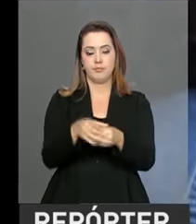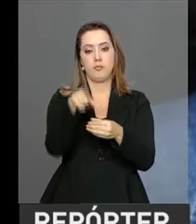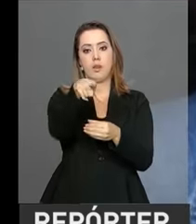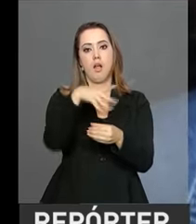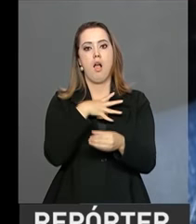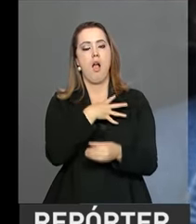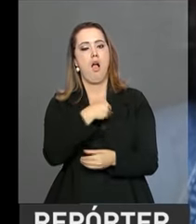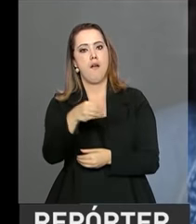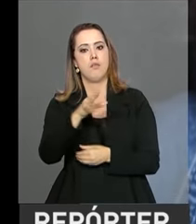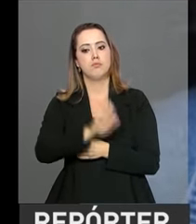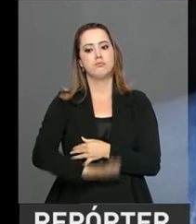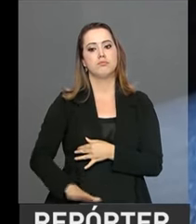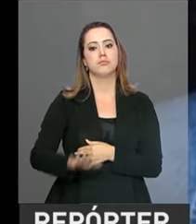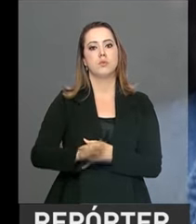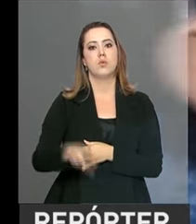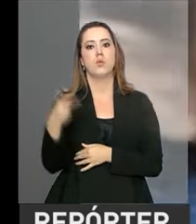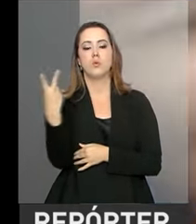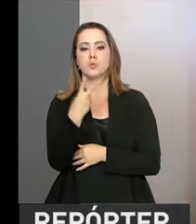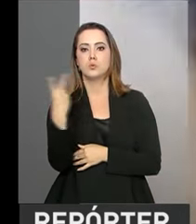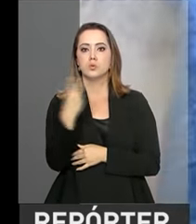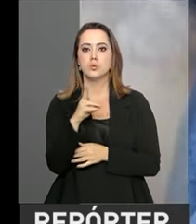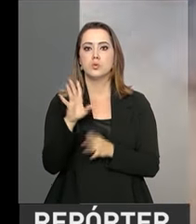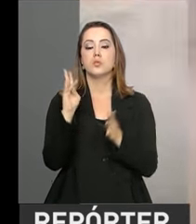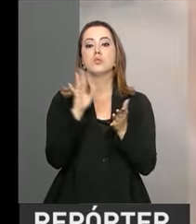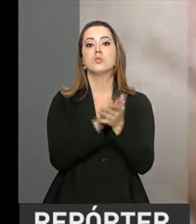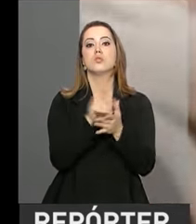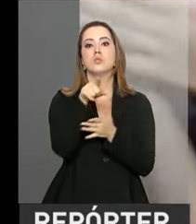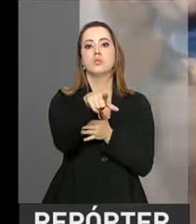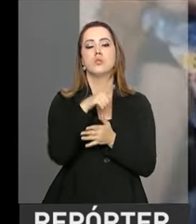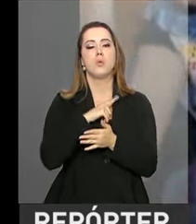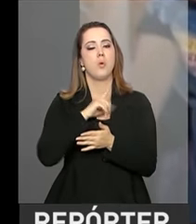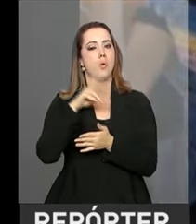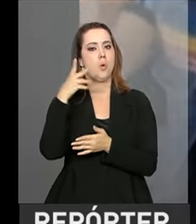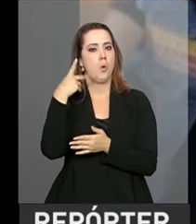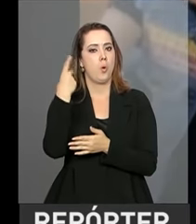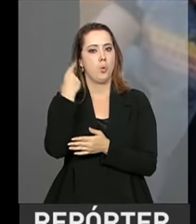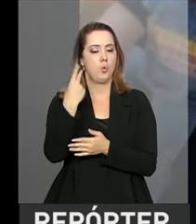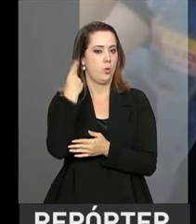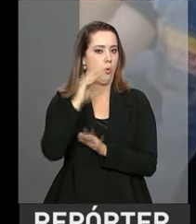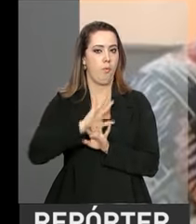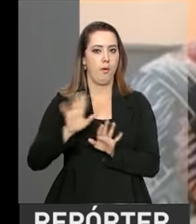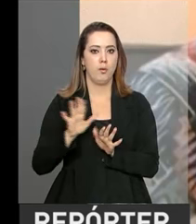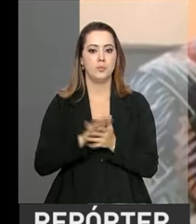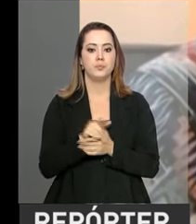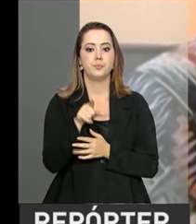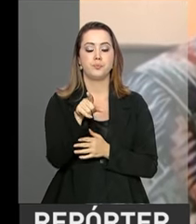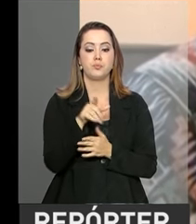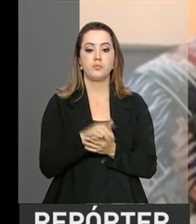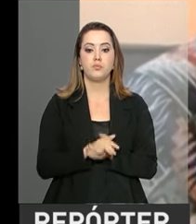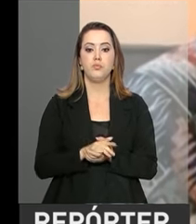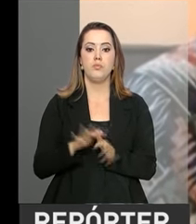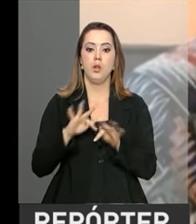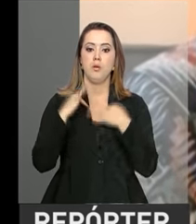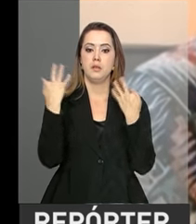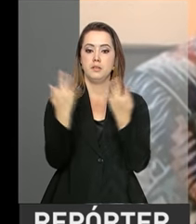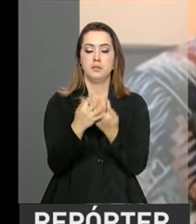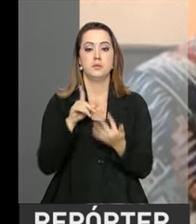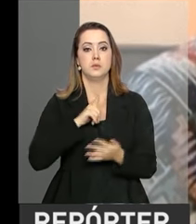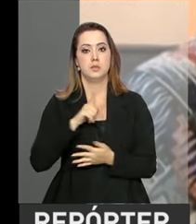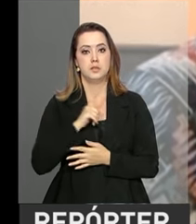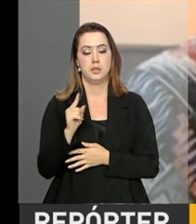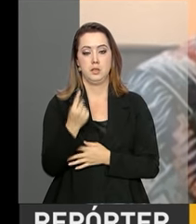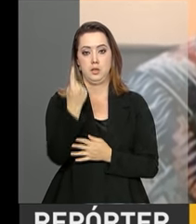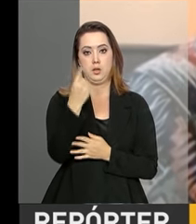a filha caçula, fruto do segundo casamento, nasceu com as condições neurológicas normais. Uma família que tem uma criança